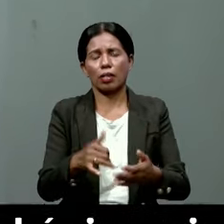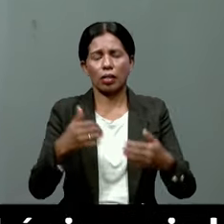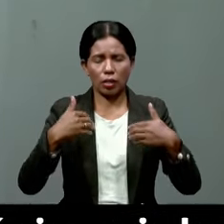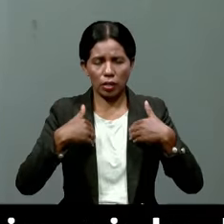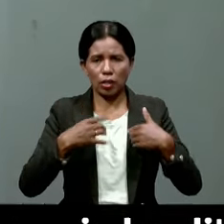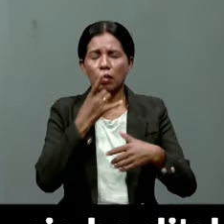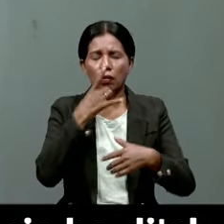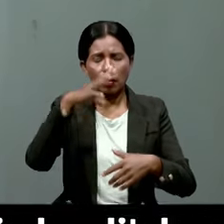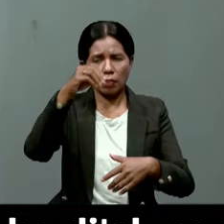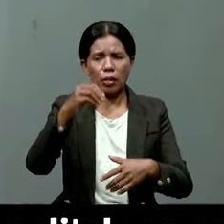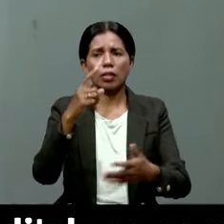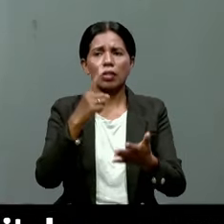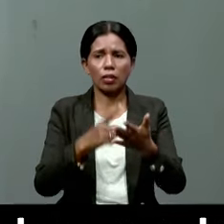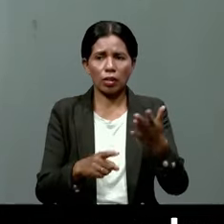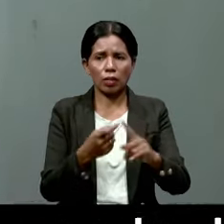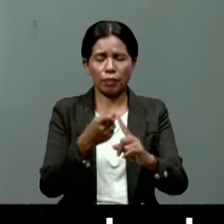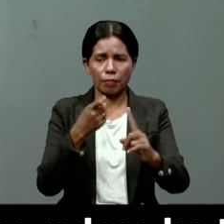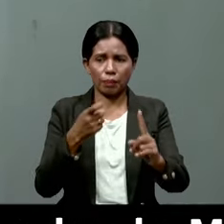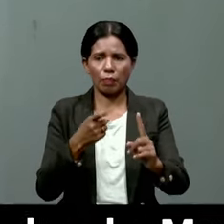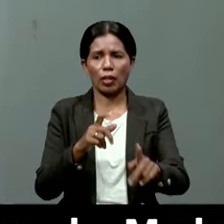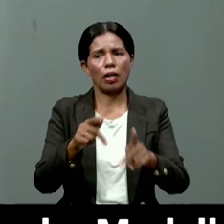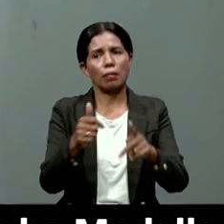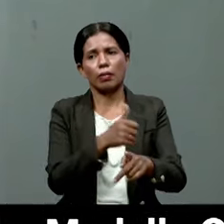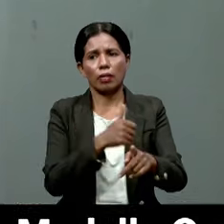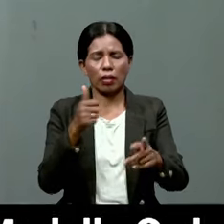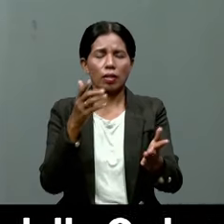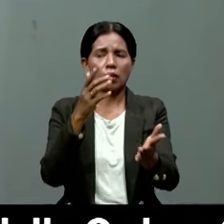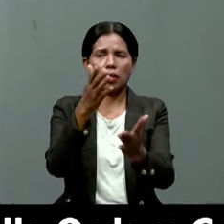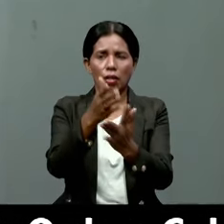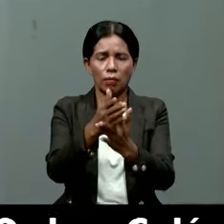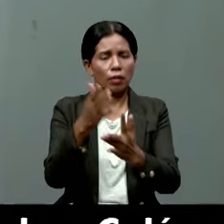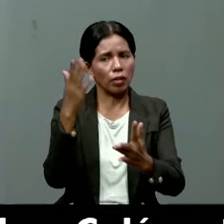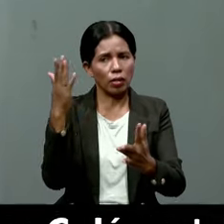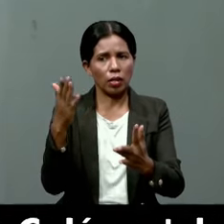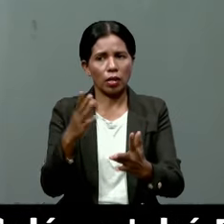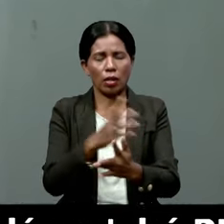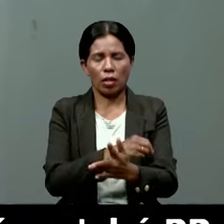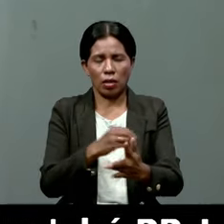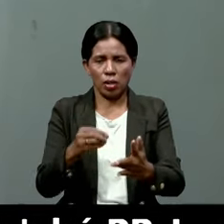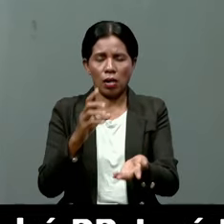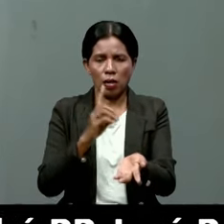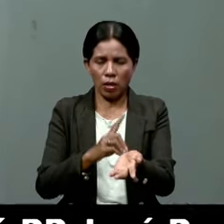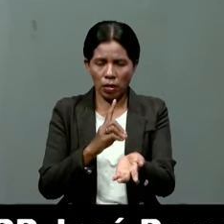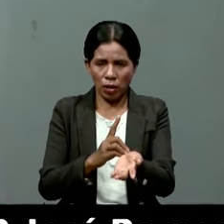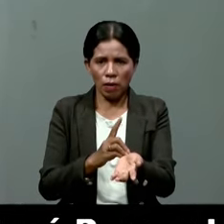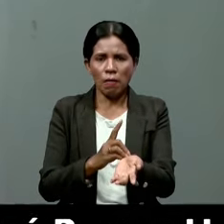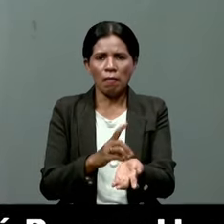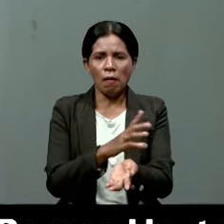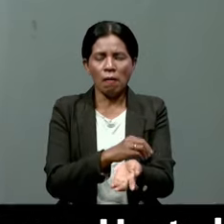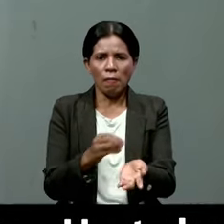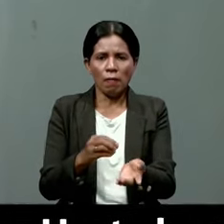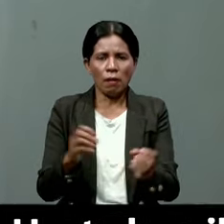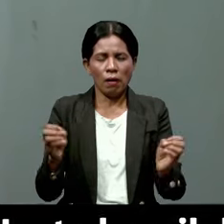de repente. Consequência selo kusi ema ser nebe maktama iha tratamento médico nebe crítico quando la